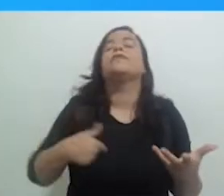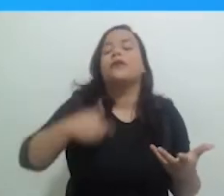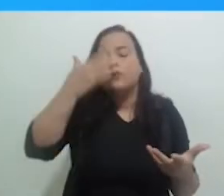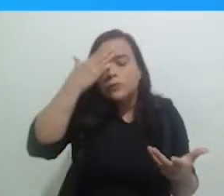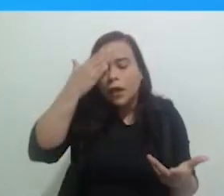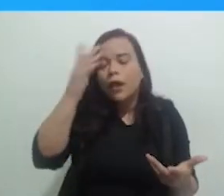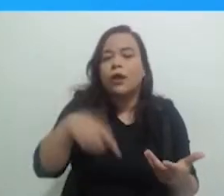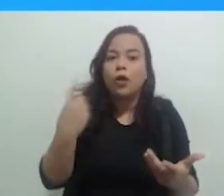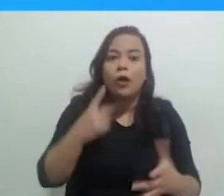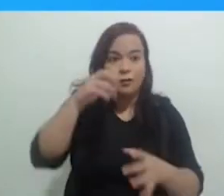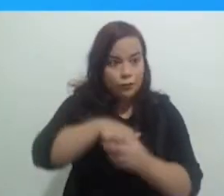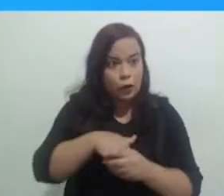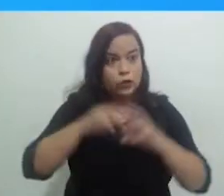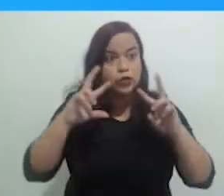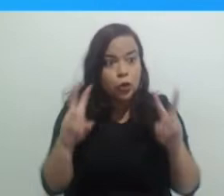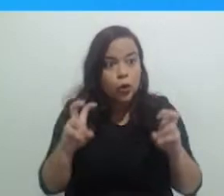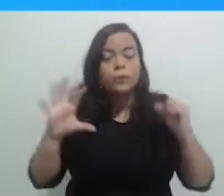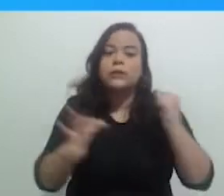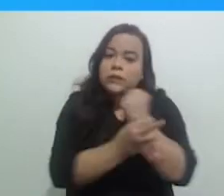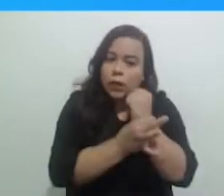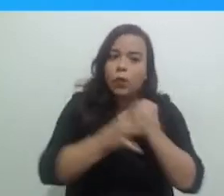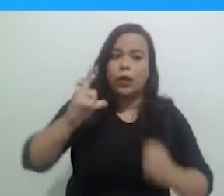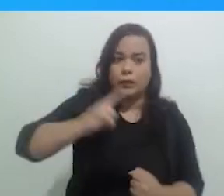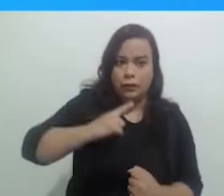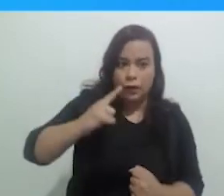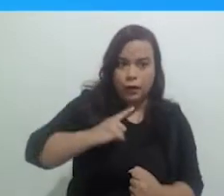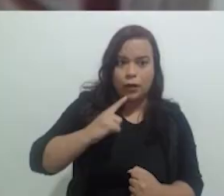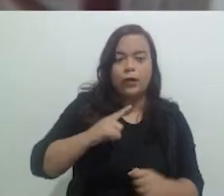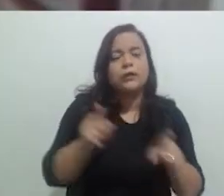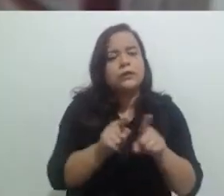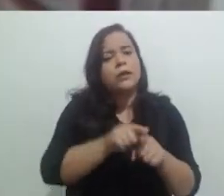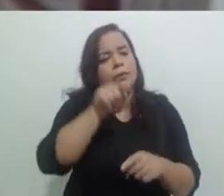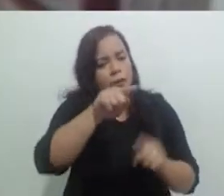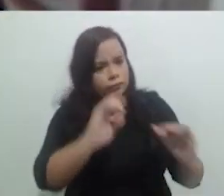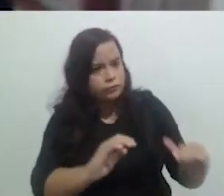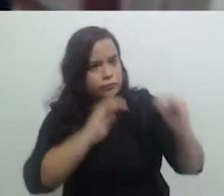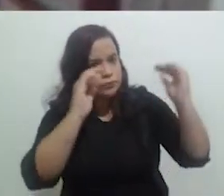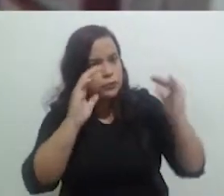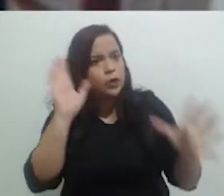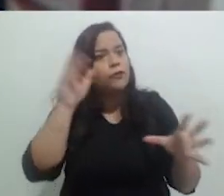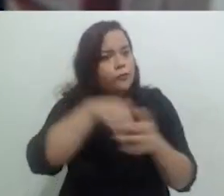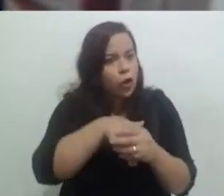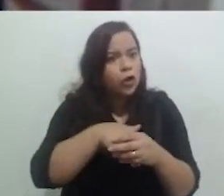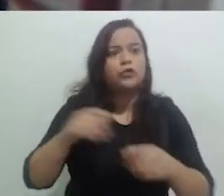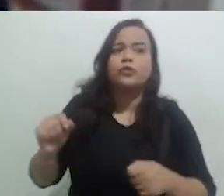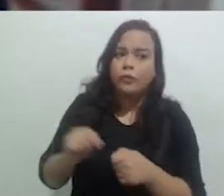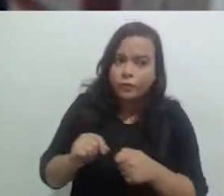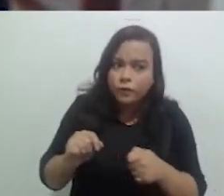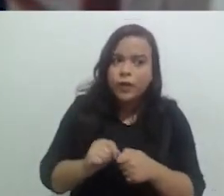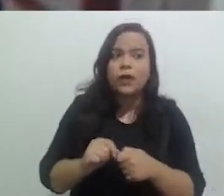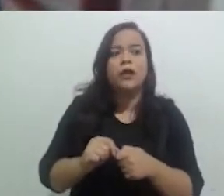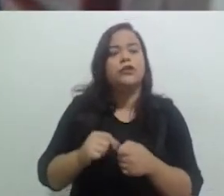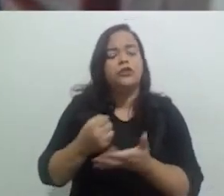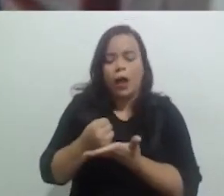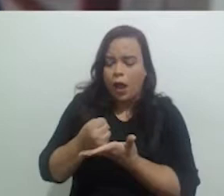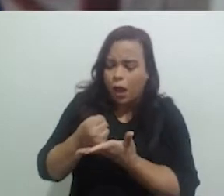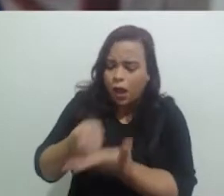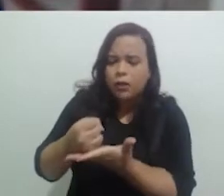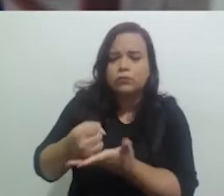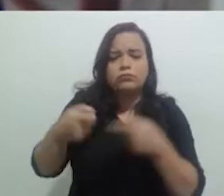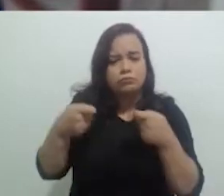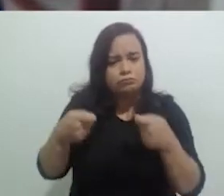segurança, e Vossa Excelência fez um voto muito bem estribado aqui nessas posições do